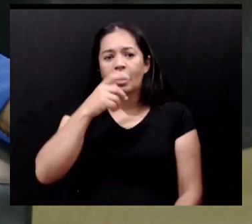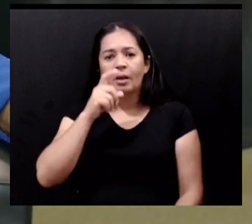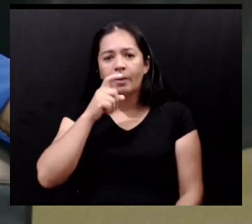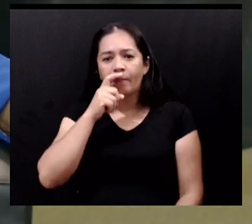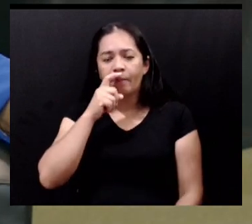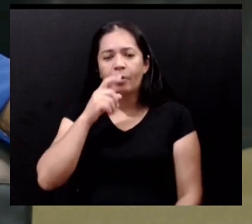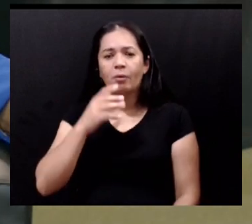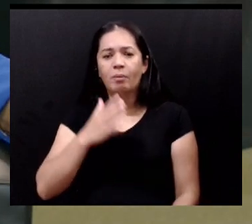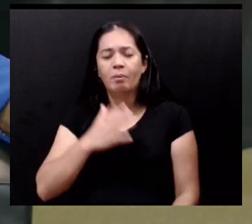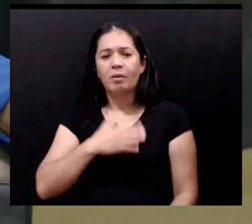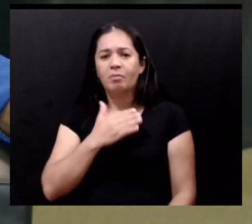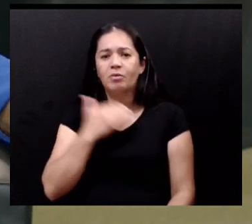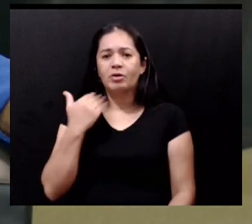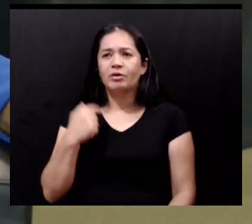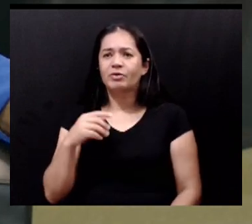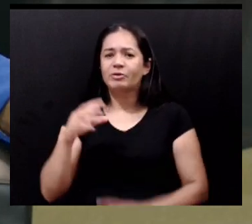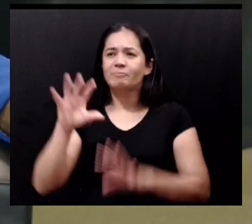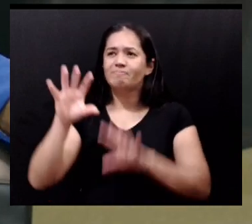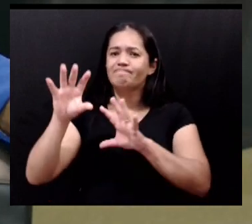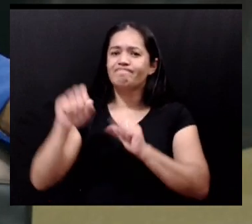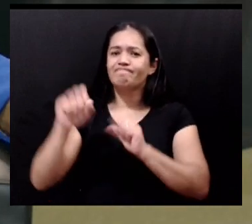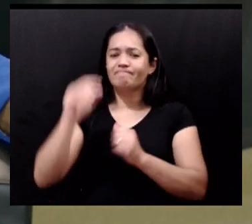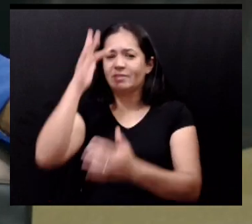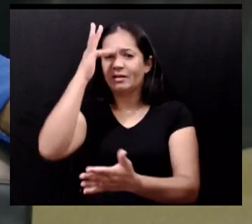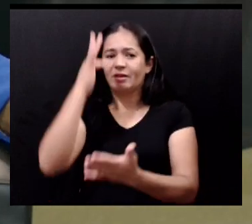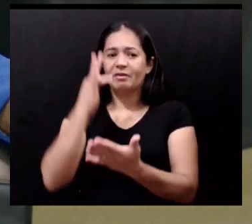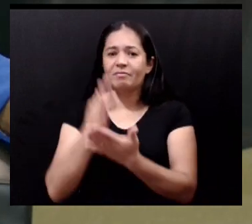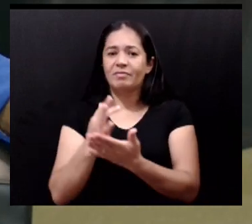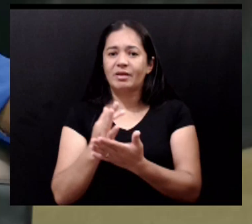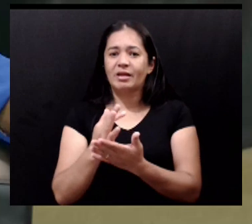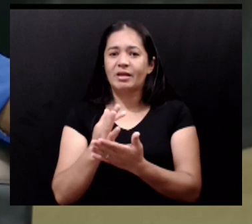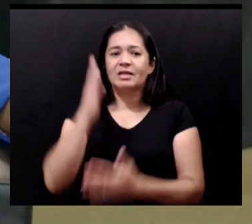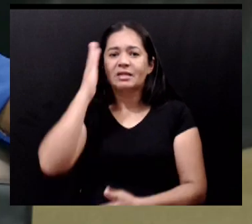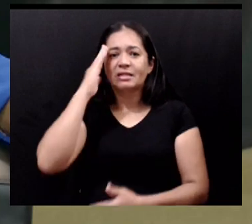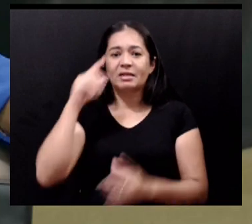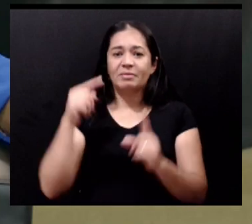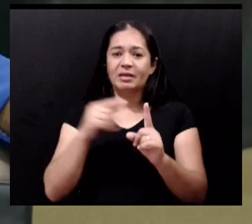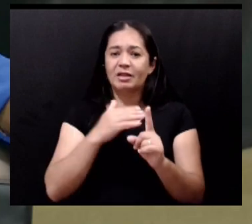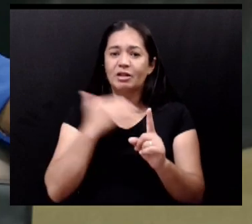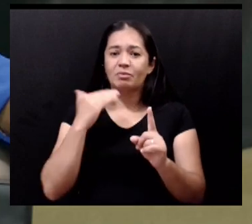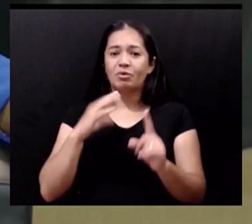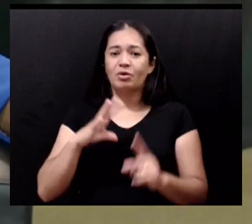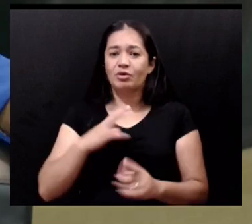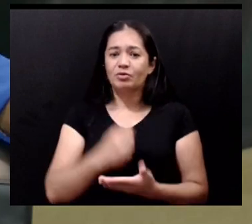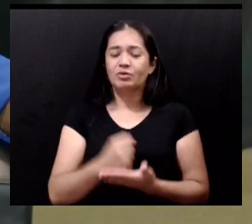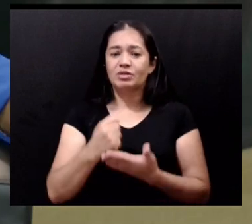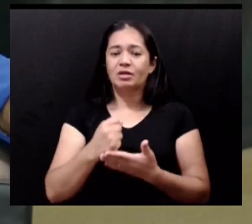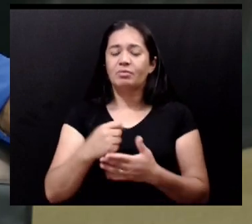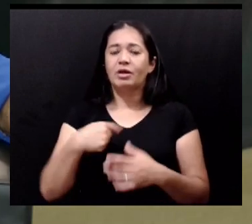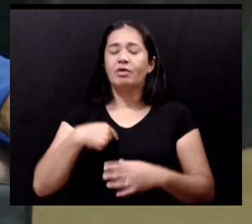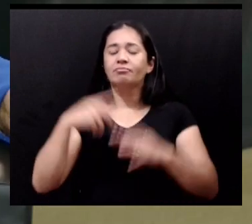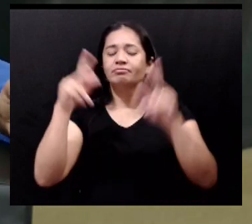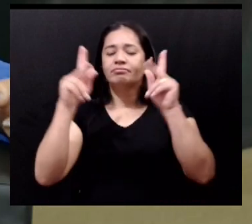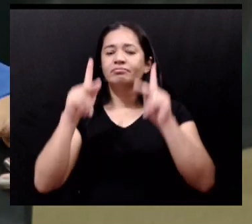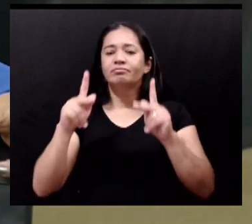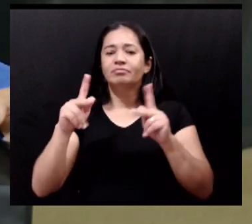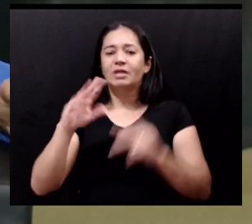foi salvo me trouxe paz. A espiritualidade pode mesmo ajudar a transformar a dor